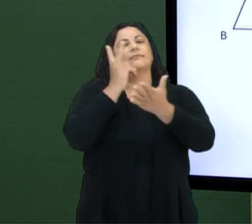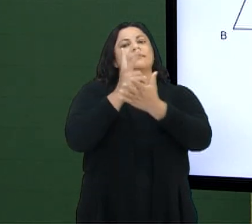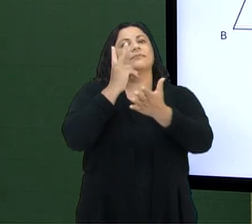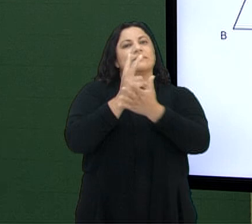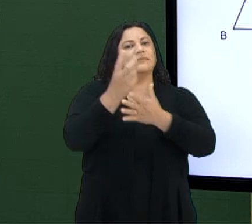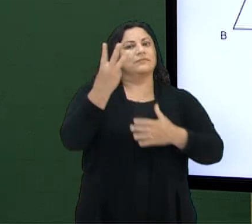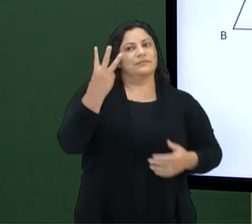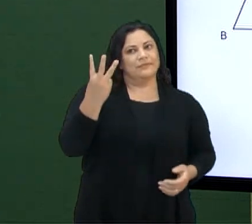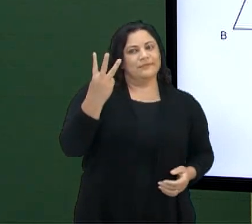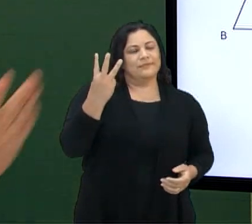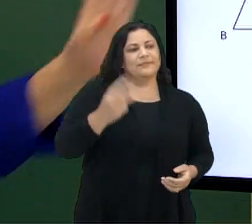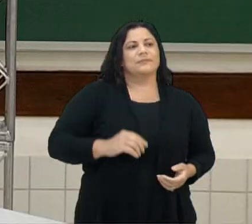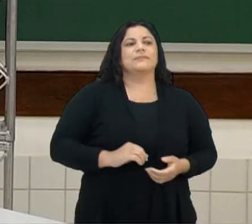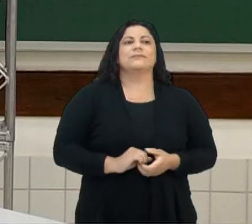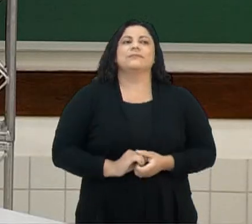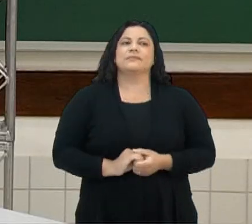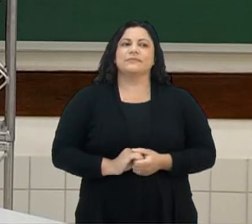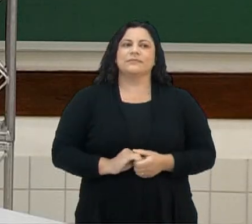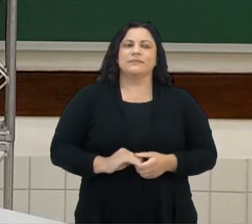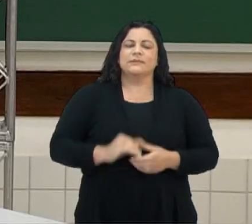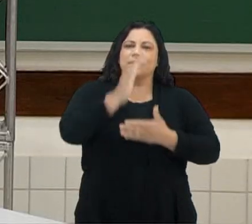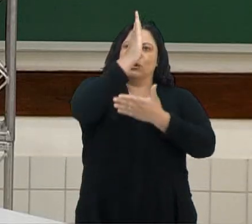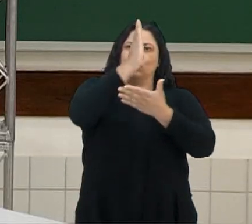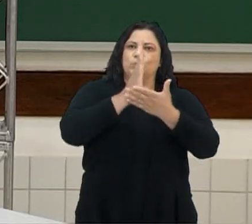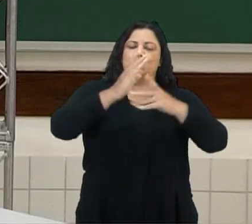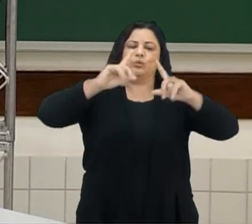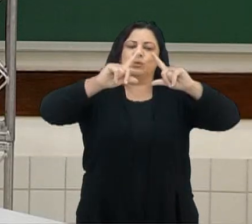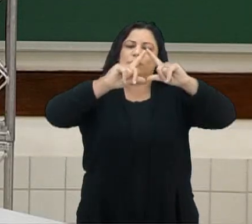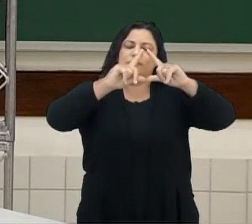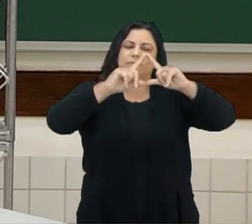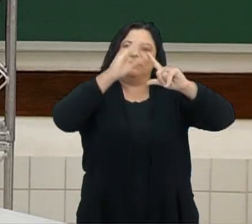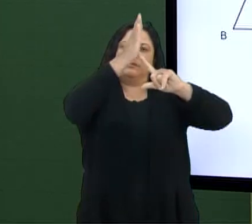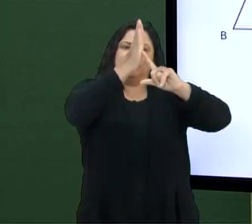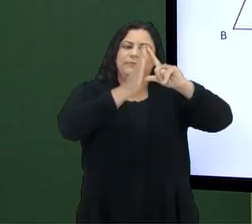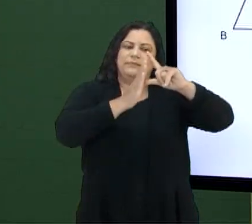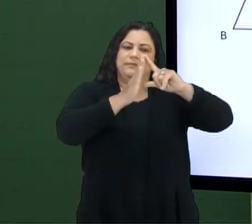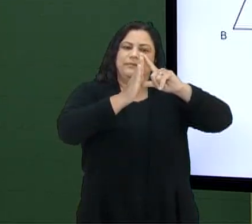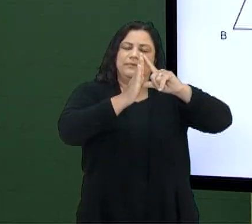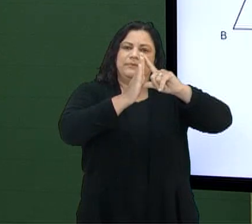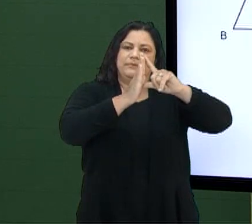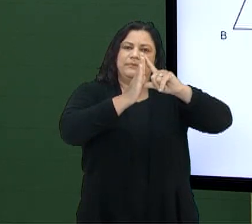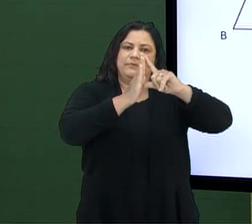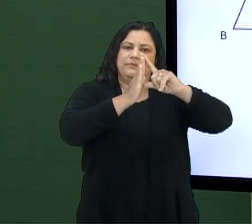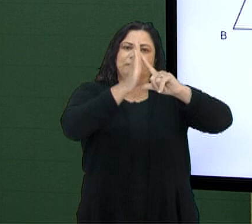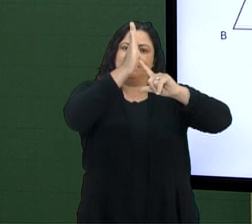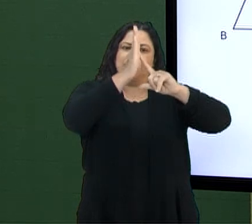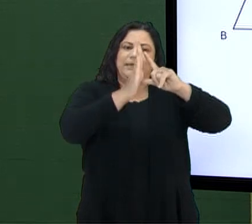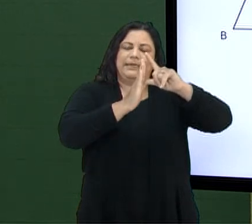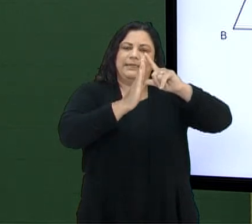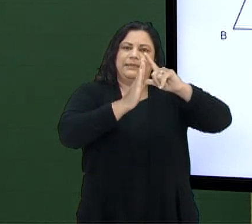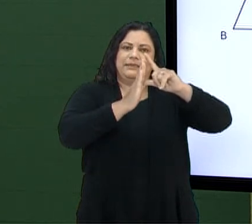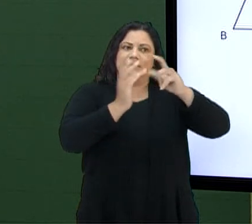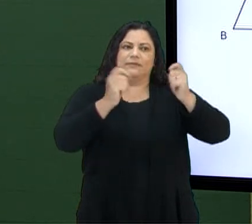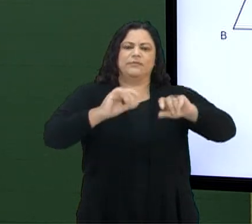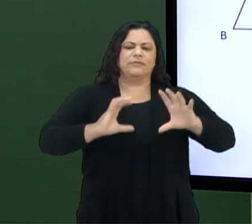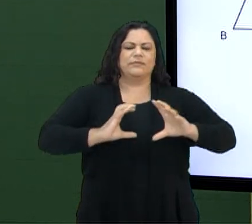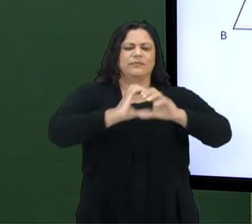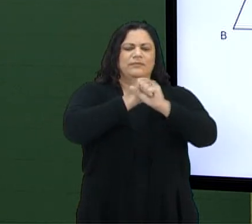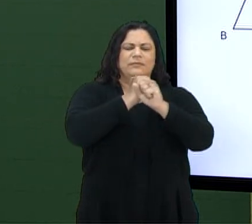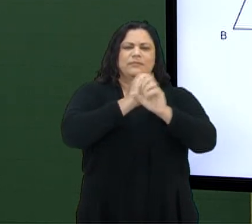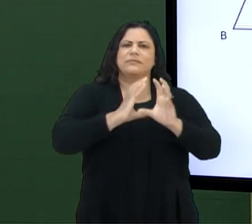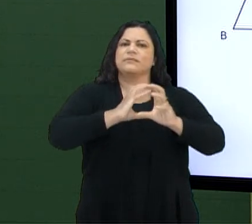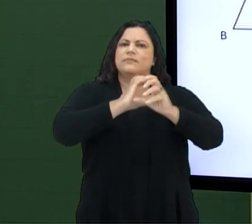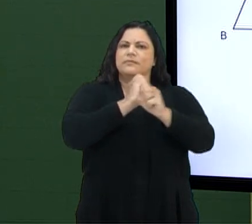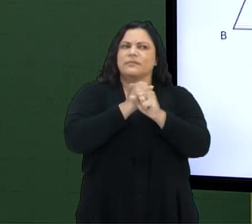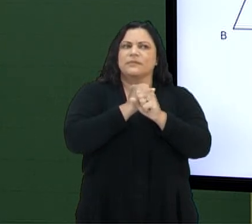Então, eu dividi o triângulo na metade aqui, passando uma linha na altura. Bom, Pitágoras, eu vou fazer o quê? A soma dos quadrados dos